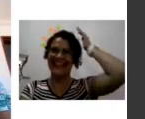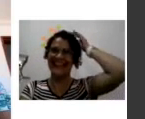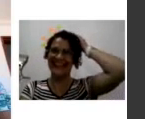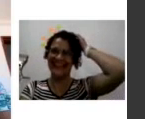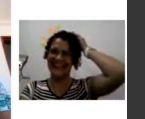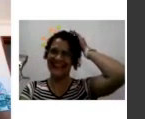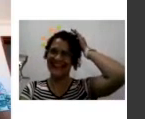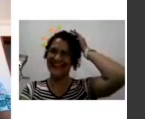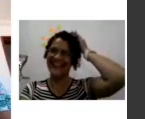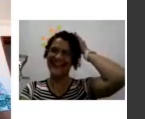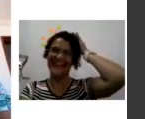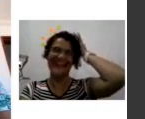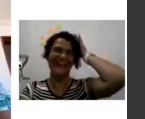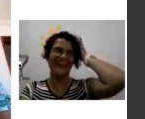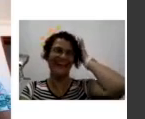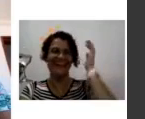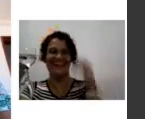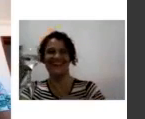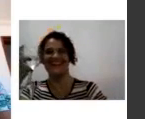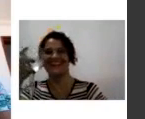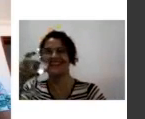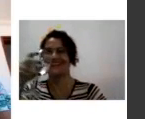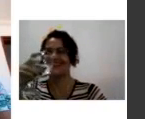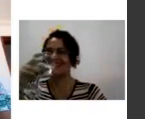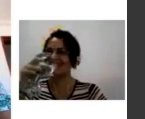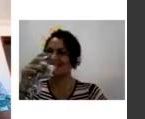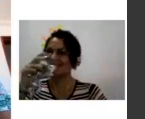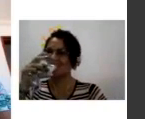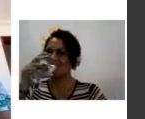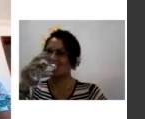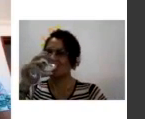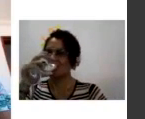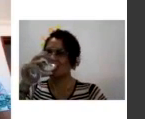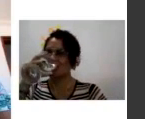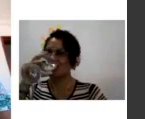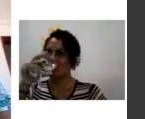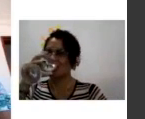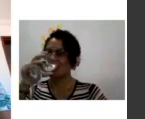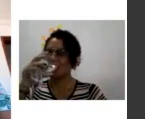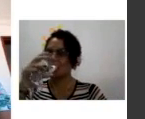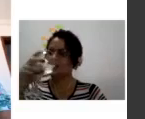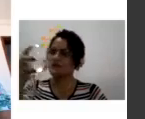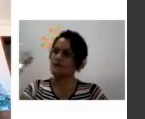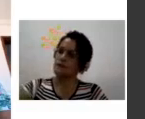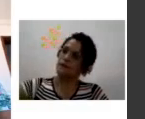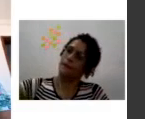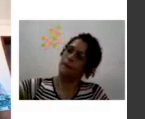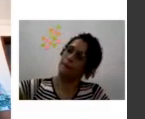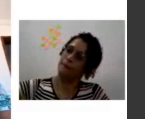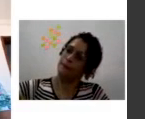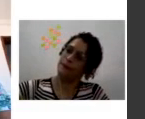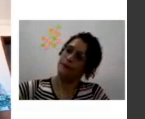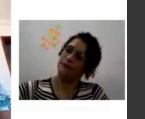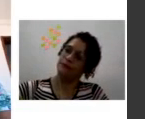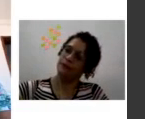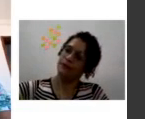criar um fórum de discussão, né? E já fizemos um primeiro encontro no final do ano passado, justamente para pensar,